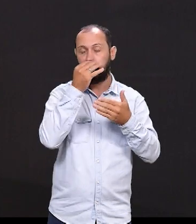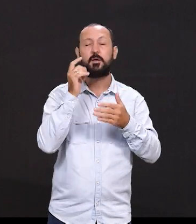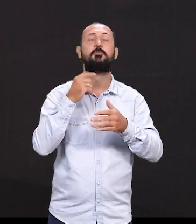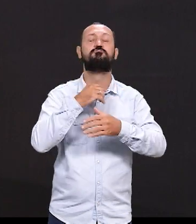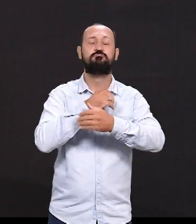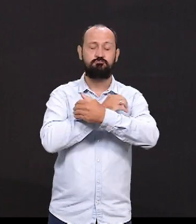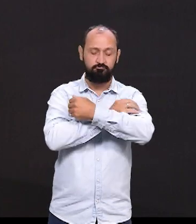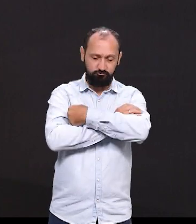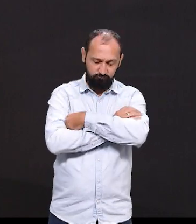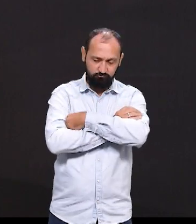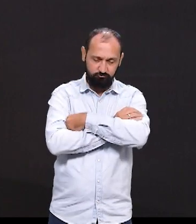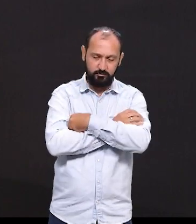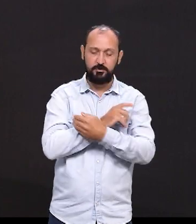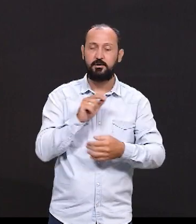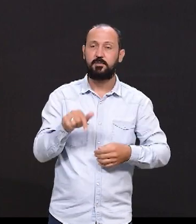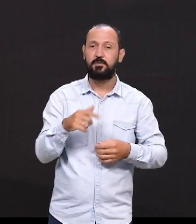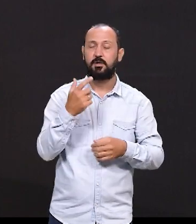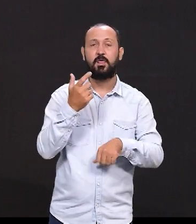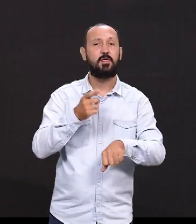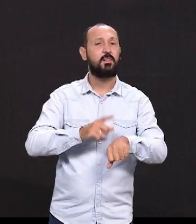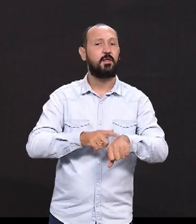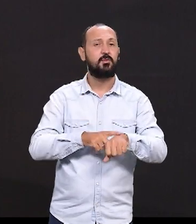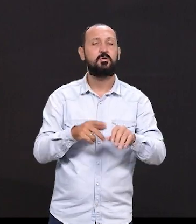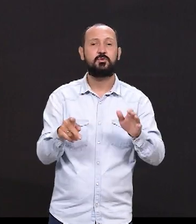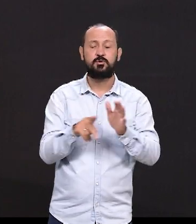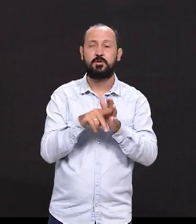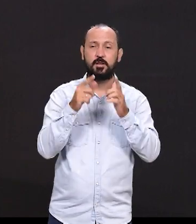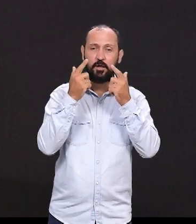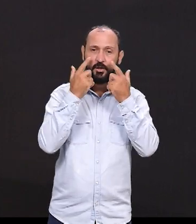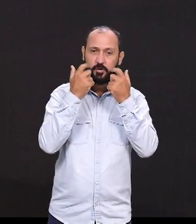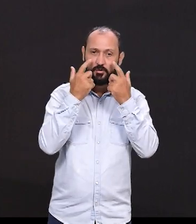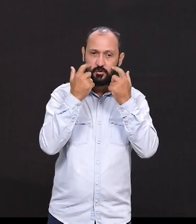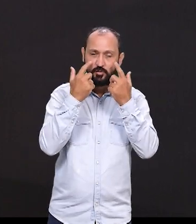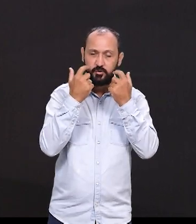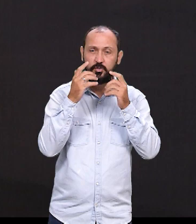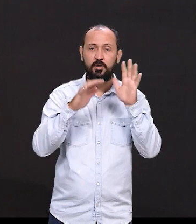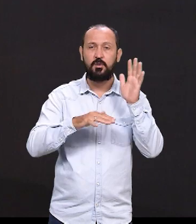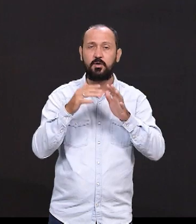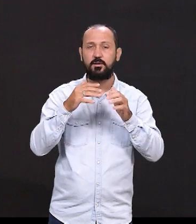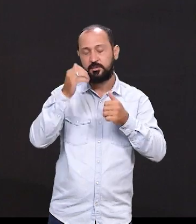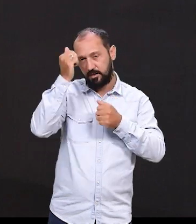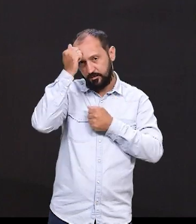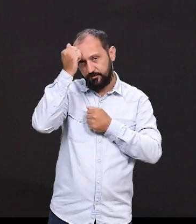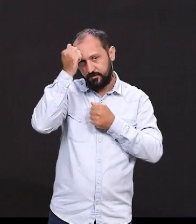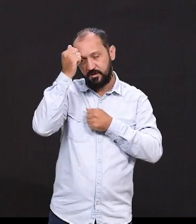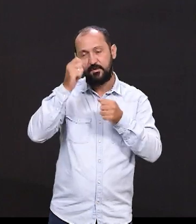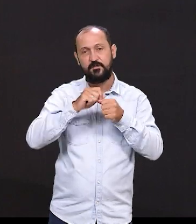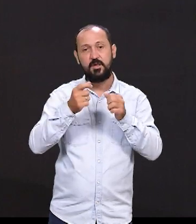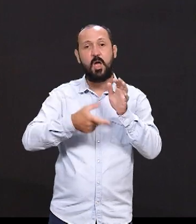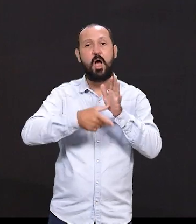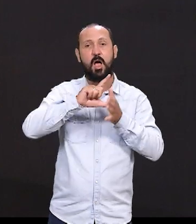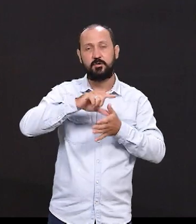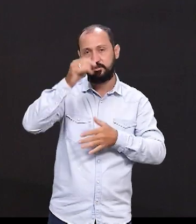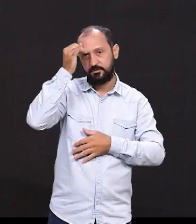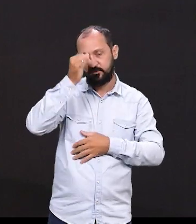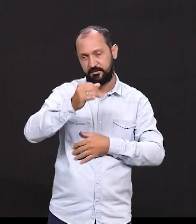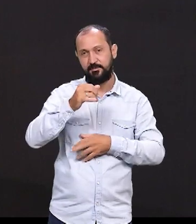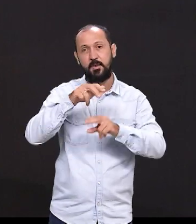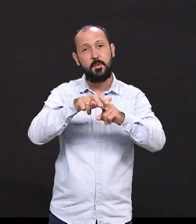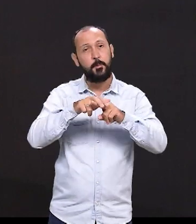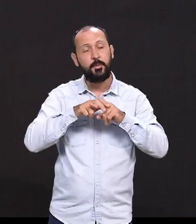ele abaixa a cabeça esse paciente inevitavelmente ele chora de dor de Arrependimento de não ter feito a